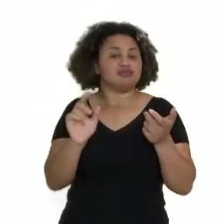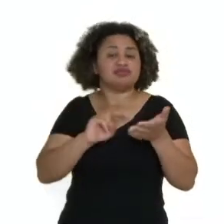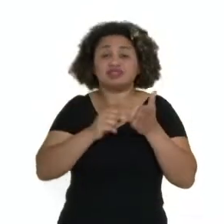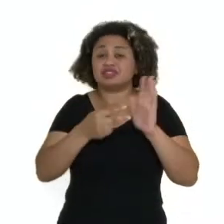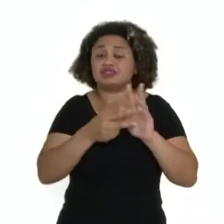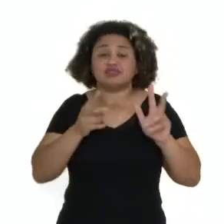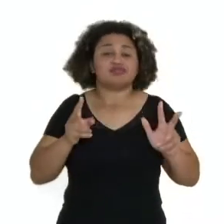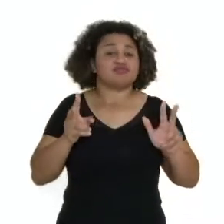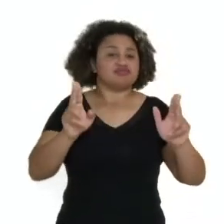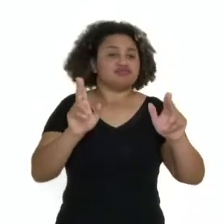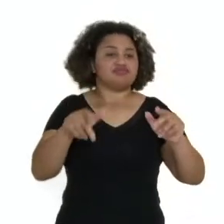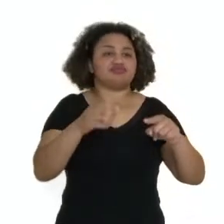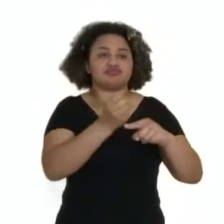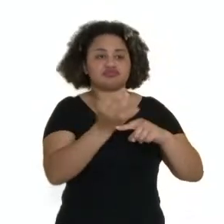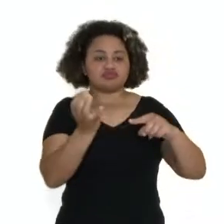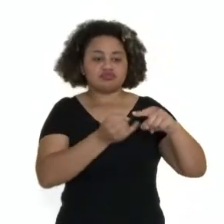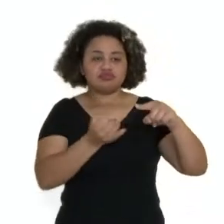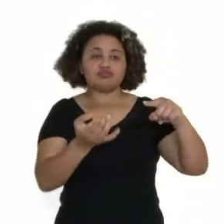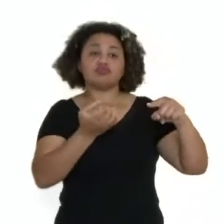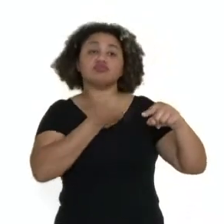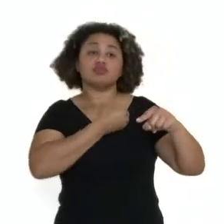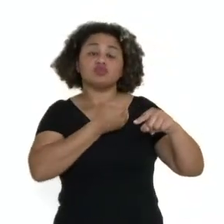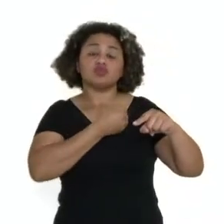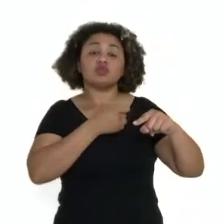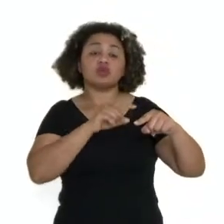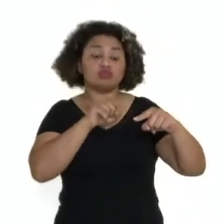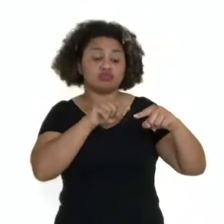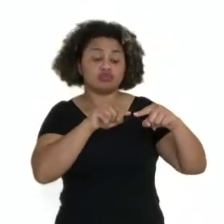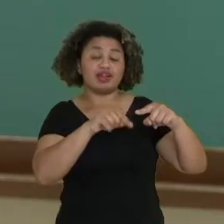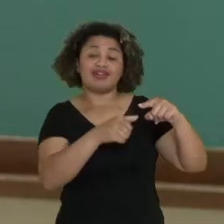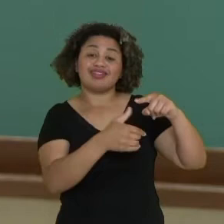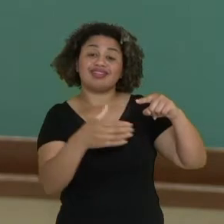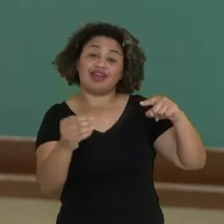a fração de um número expresso em